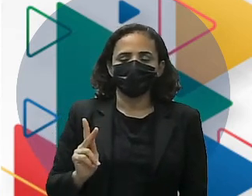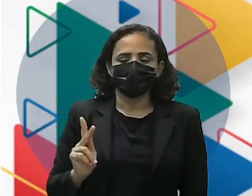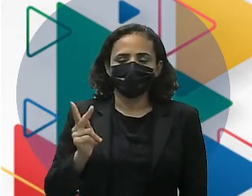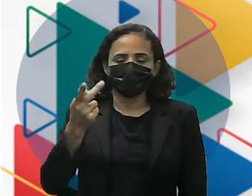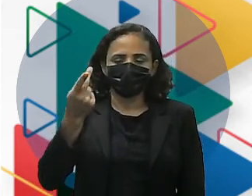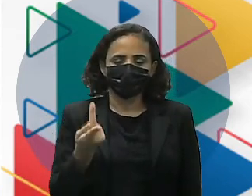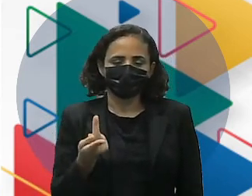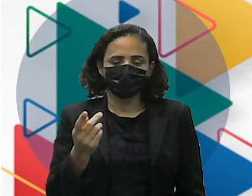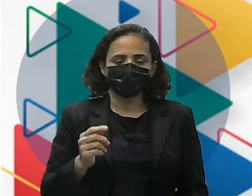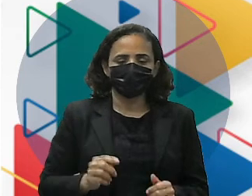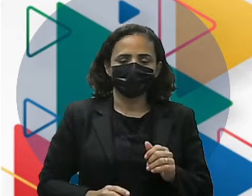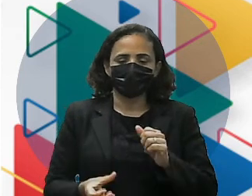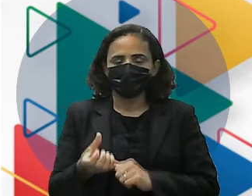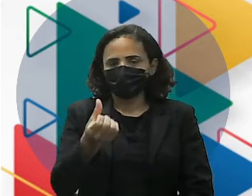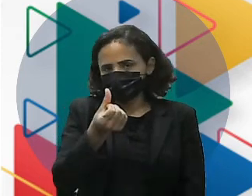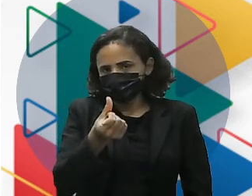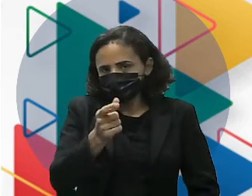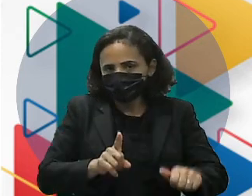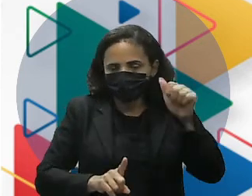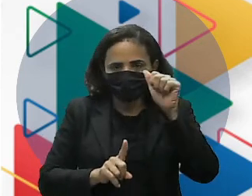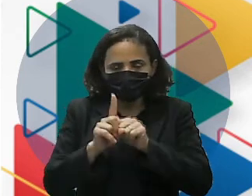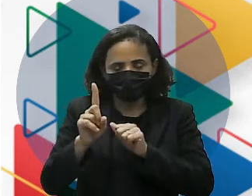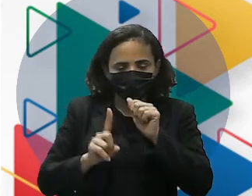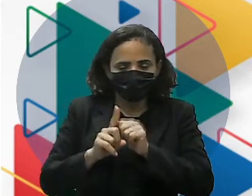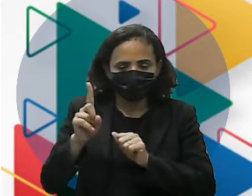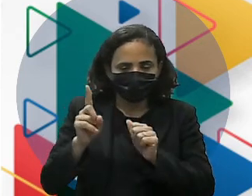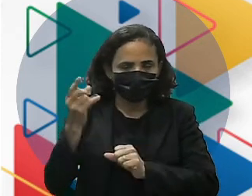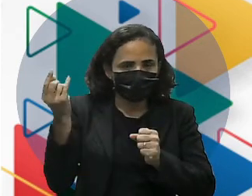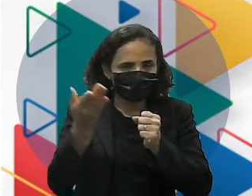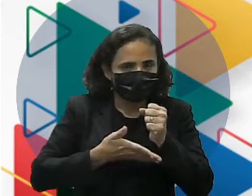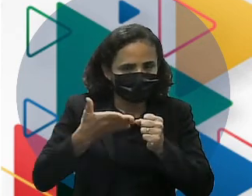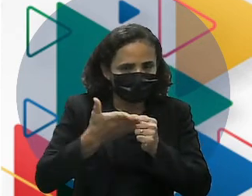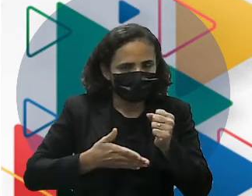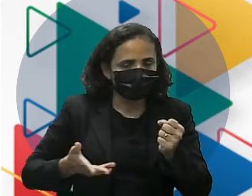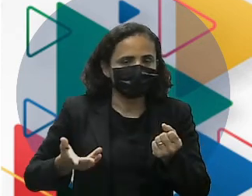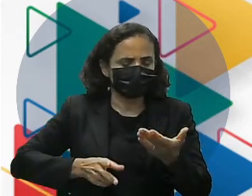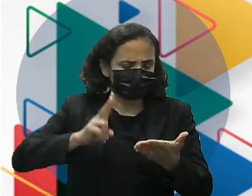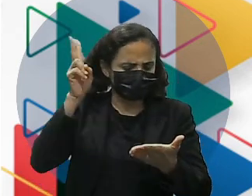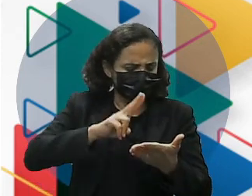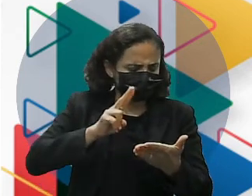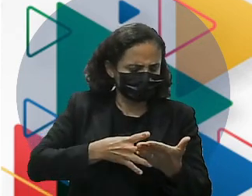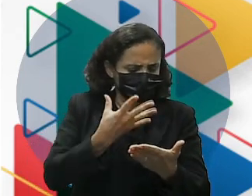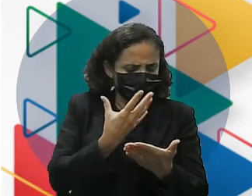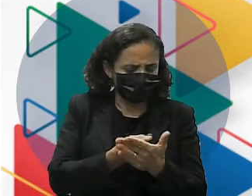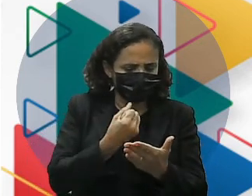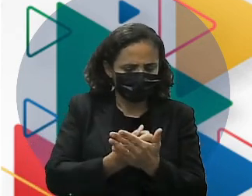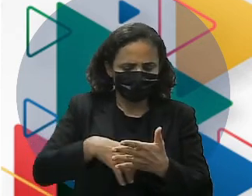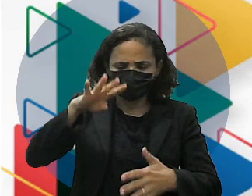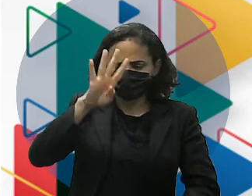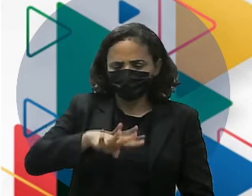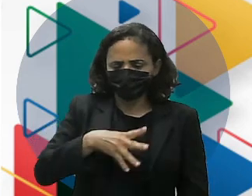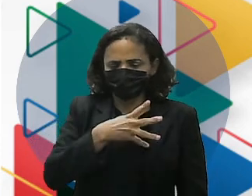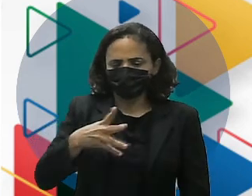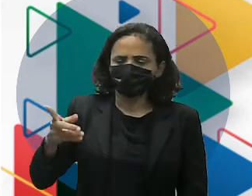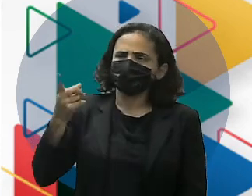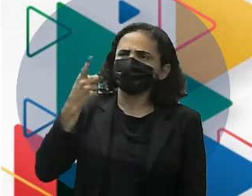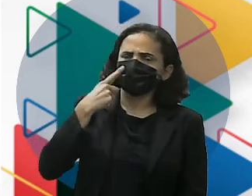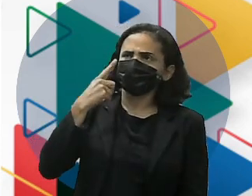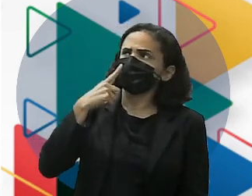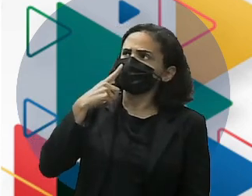um determinado ano. Com base na leitura dos dados contidos no gráfico ou no